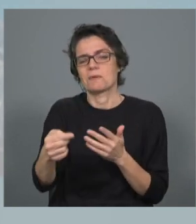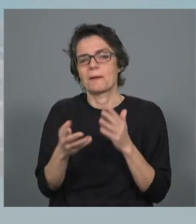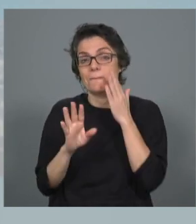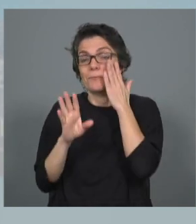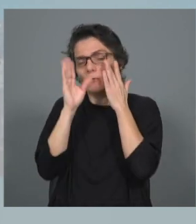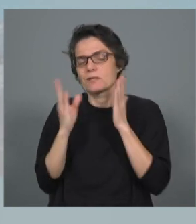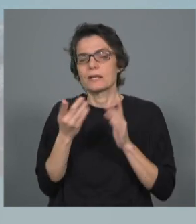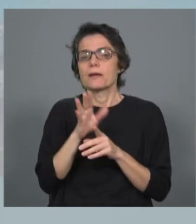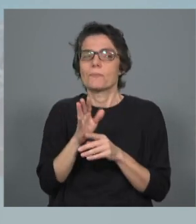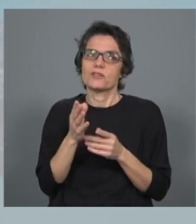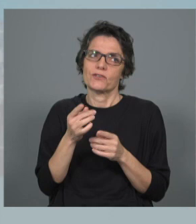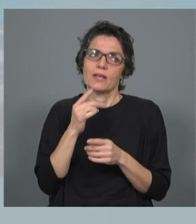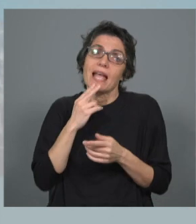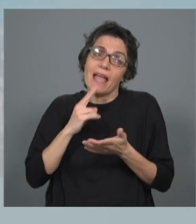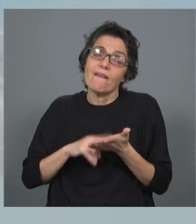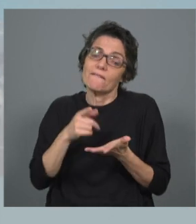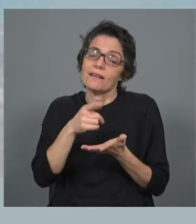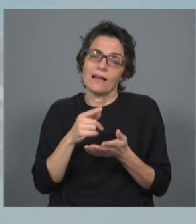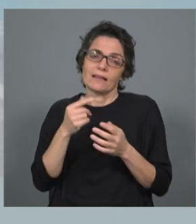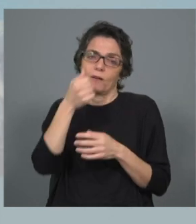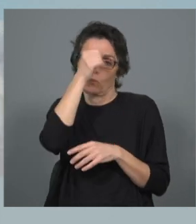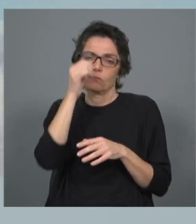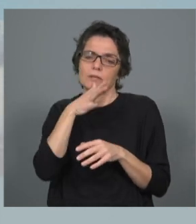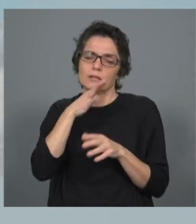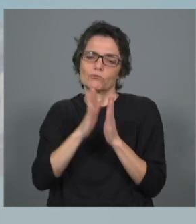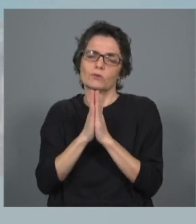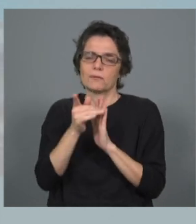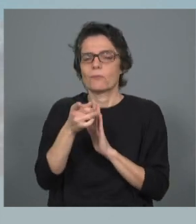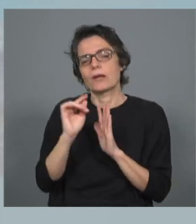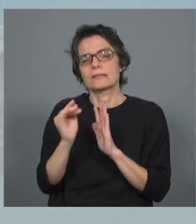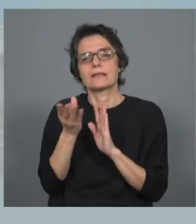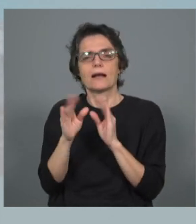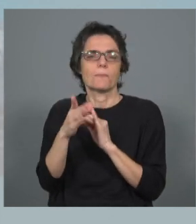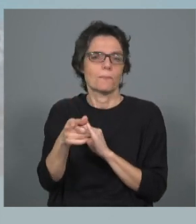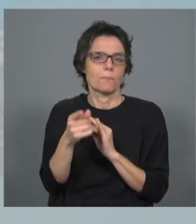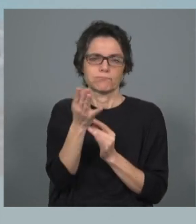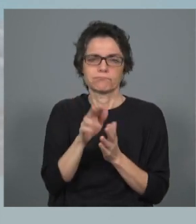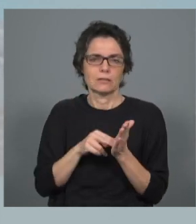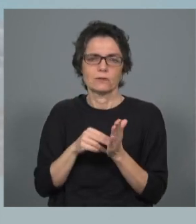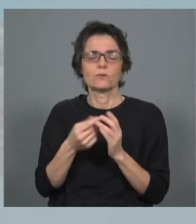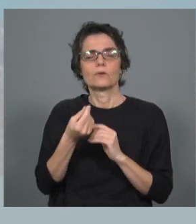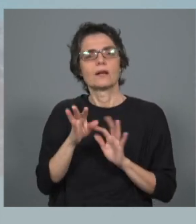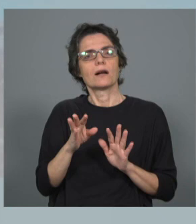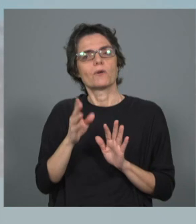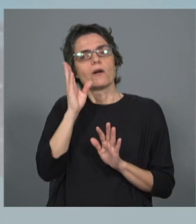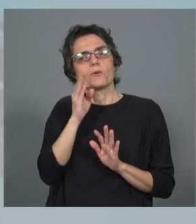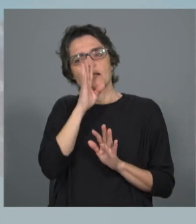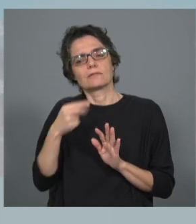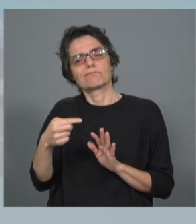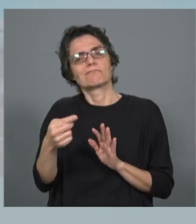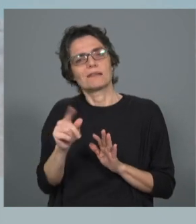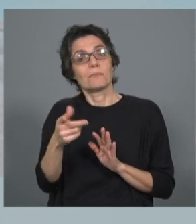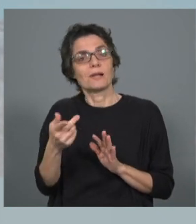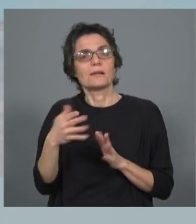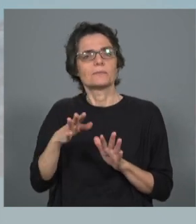mais frequente é a litúrgica. Ela tem a sua importância, e é uma importância fundamental, a mediação litúrgica, mas é importante a gente